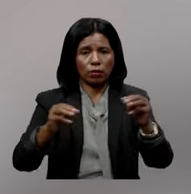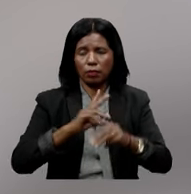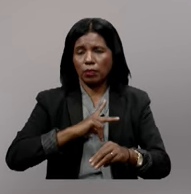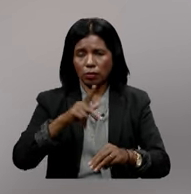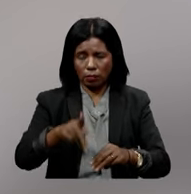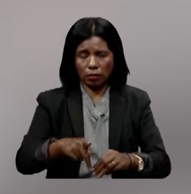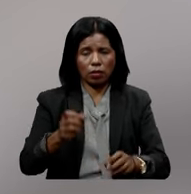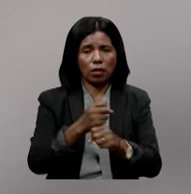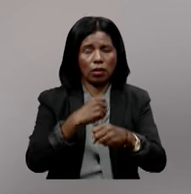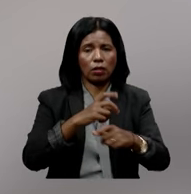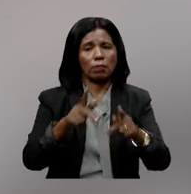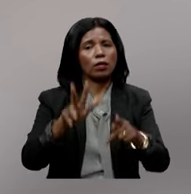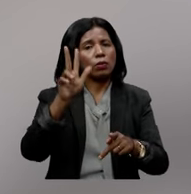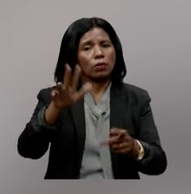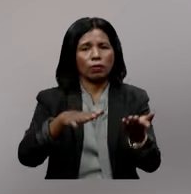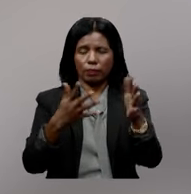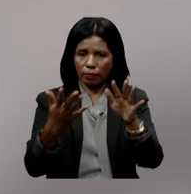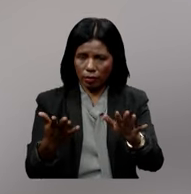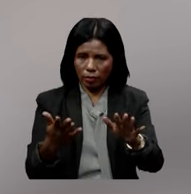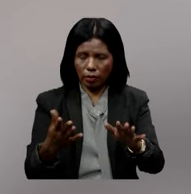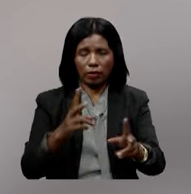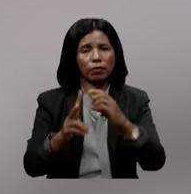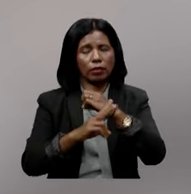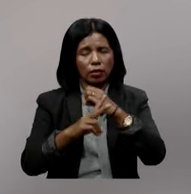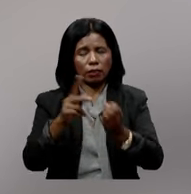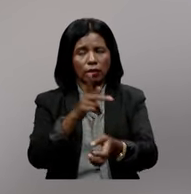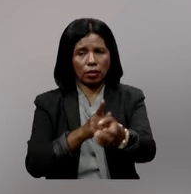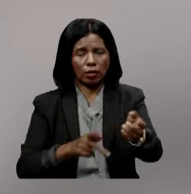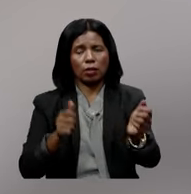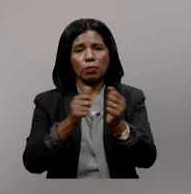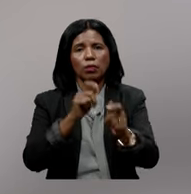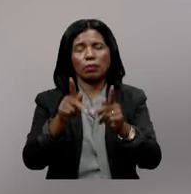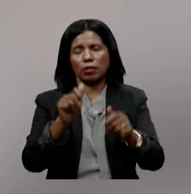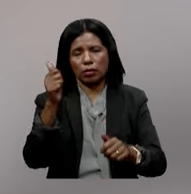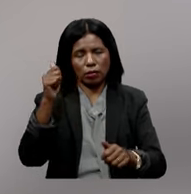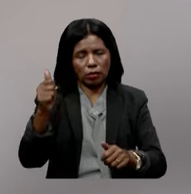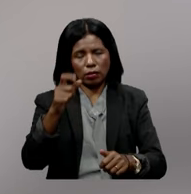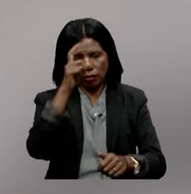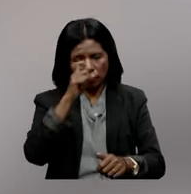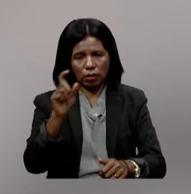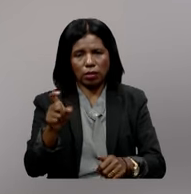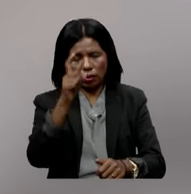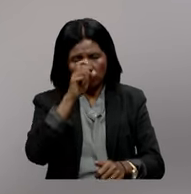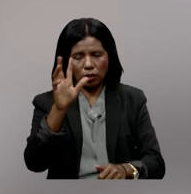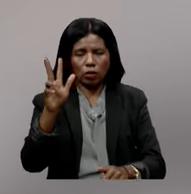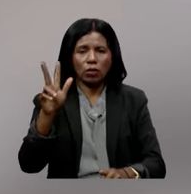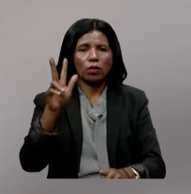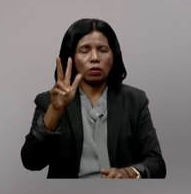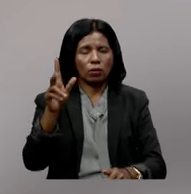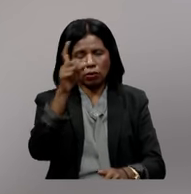né? Resulta em manain tolo mate, no vítima cane grave hamutu que manain sanulo, ho idade entre tinan tolo to tinan hatul